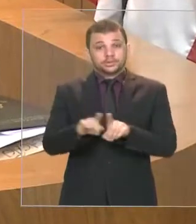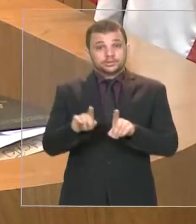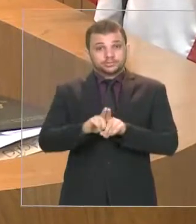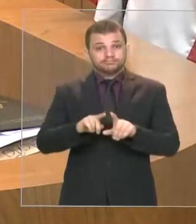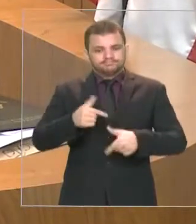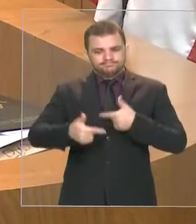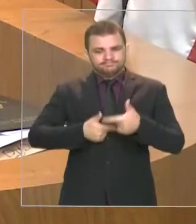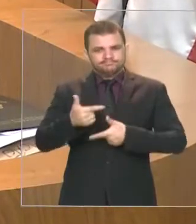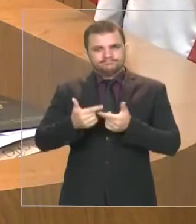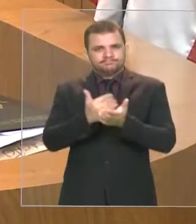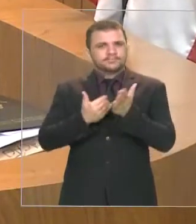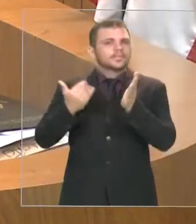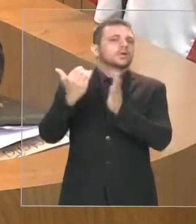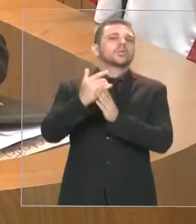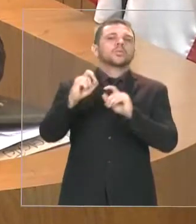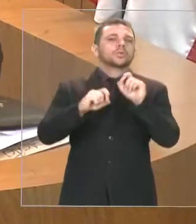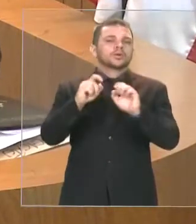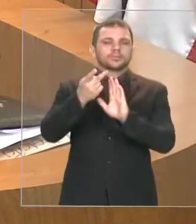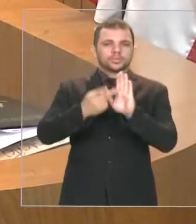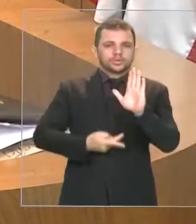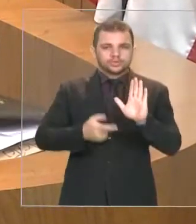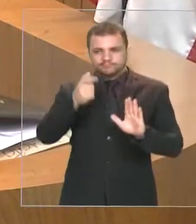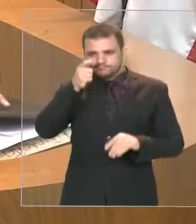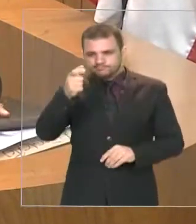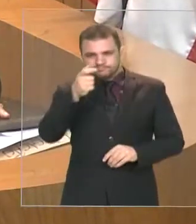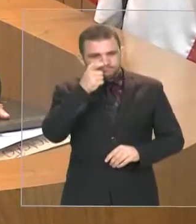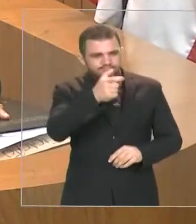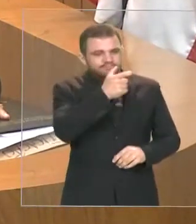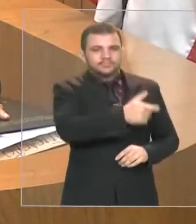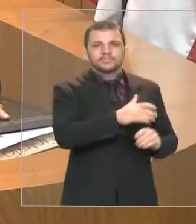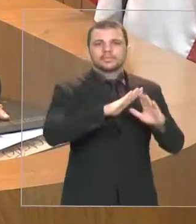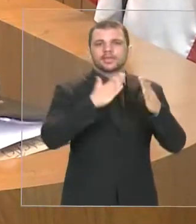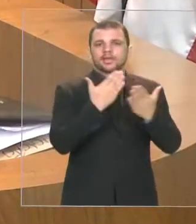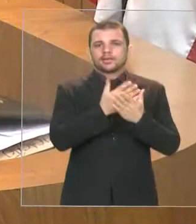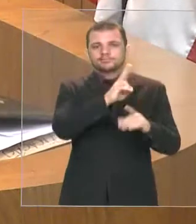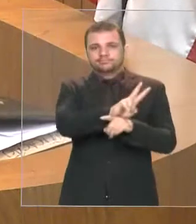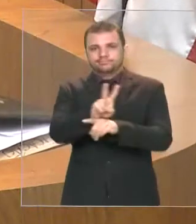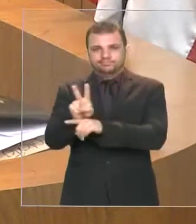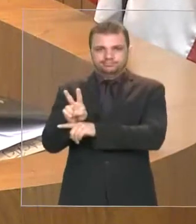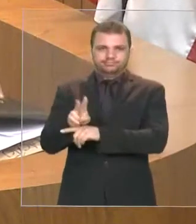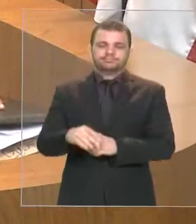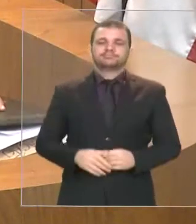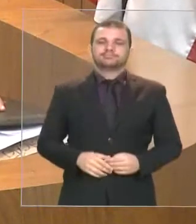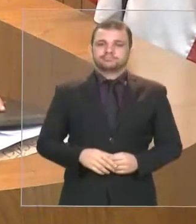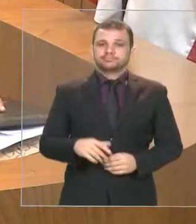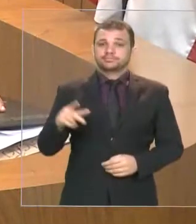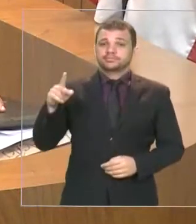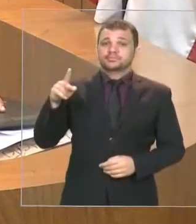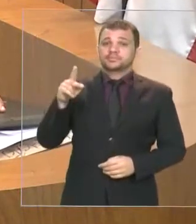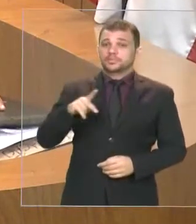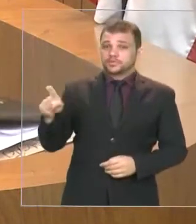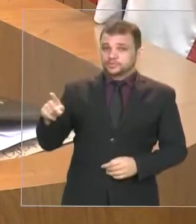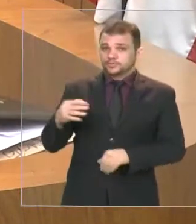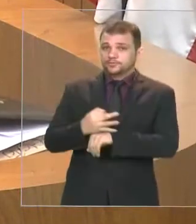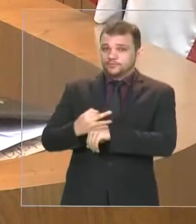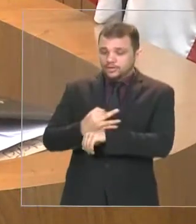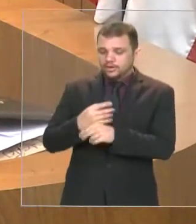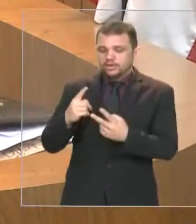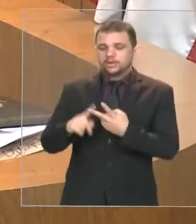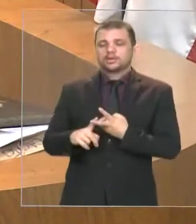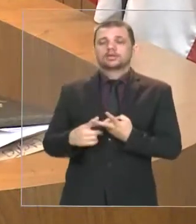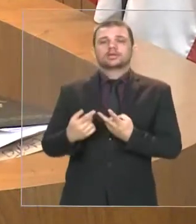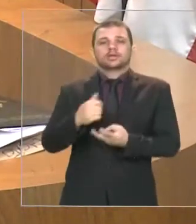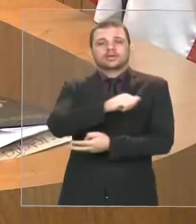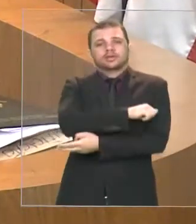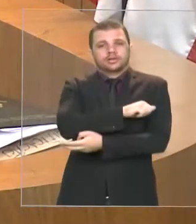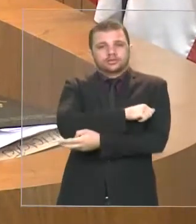nas escolas. Então, mesmo estando de recesso, os professores de férias, os alunos de